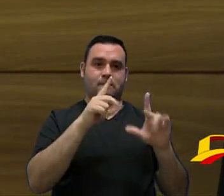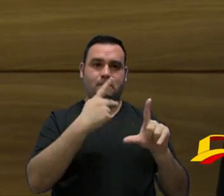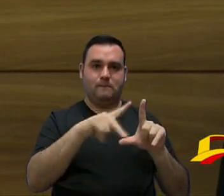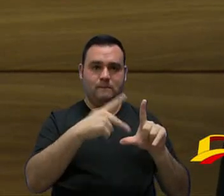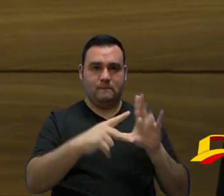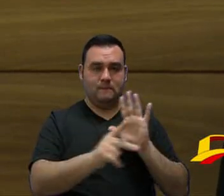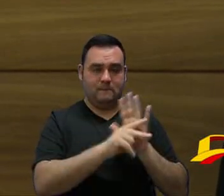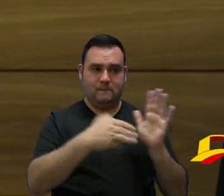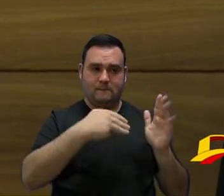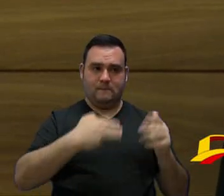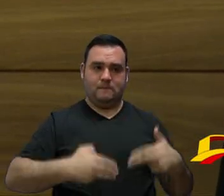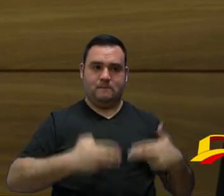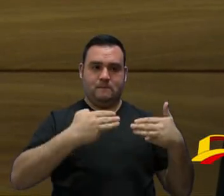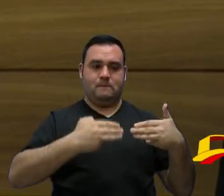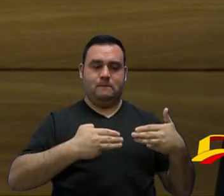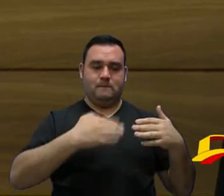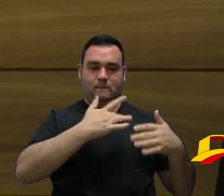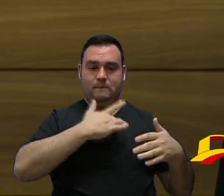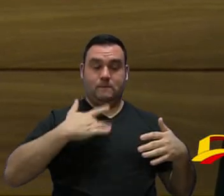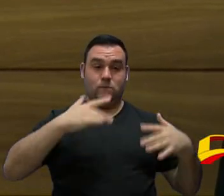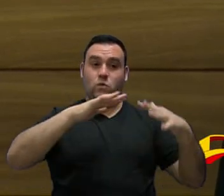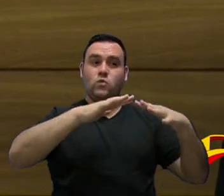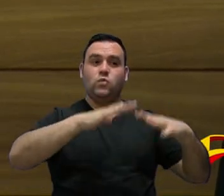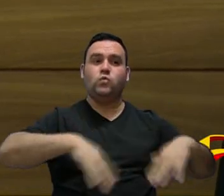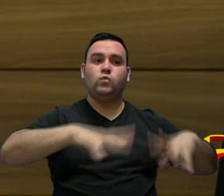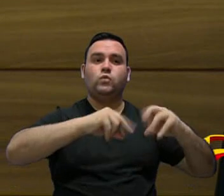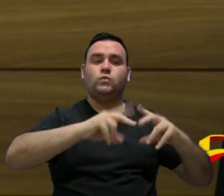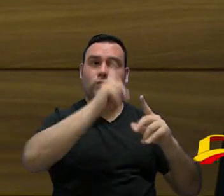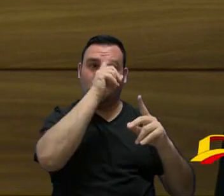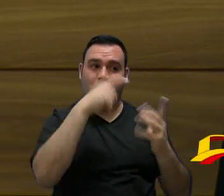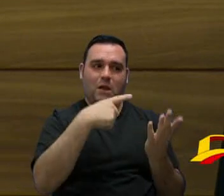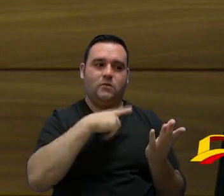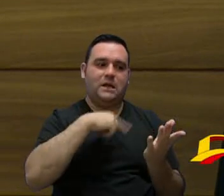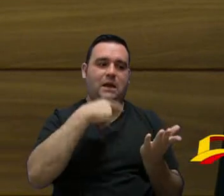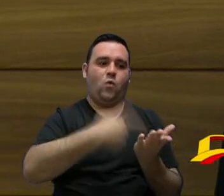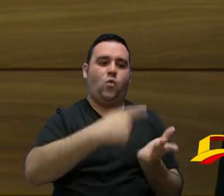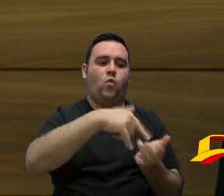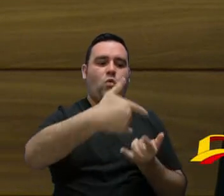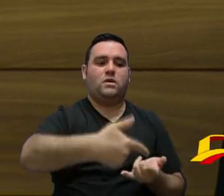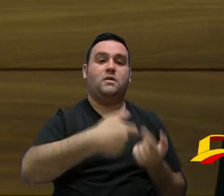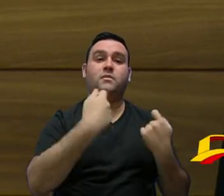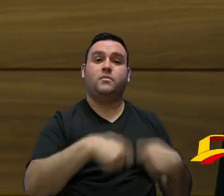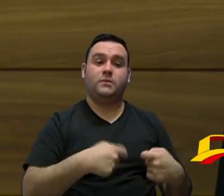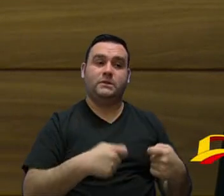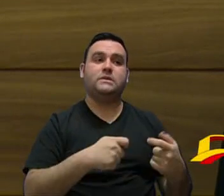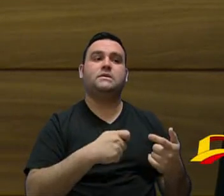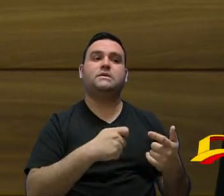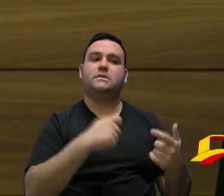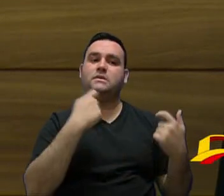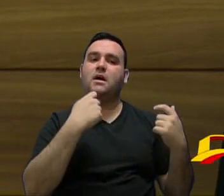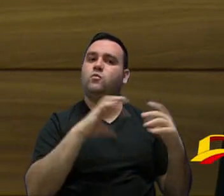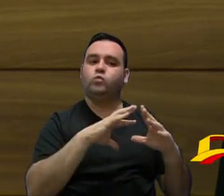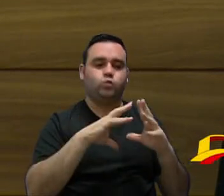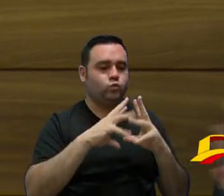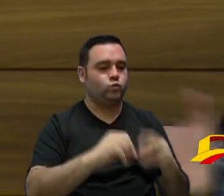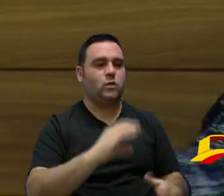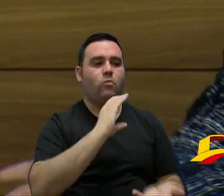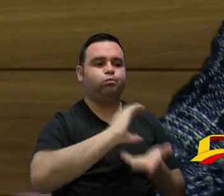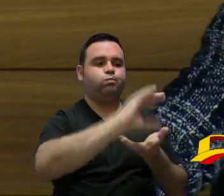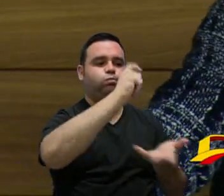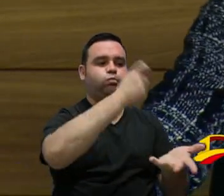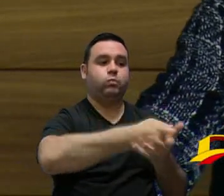do ministério da saúde todos os hospitais contratualizados deverão receber o repasse integral